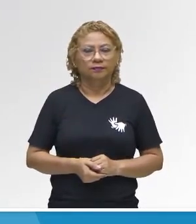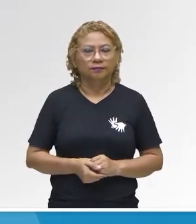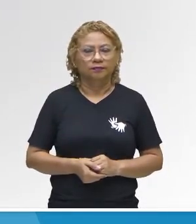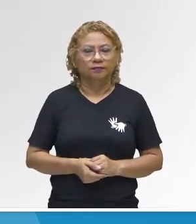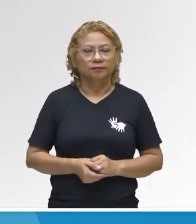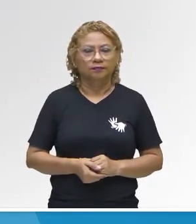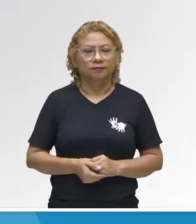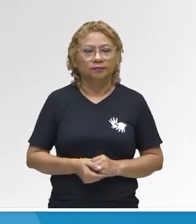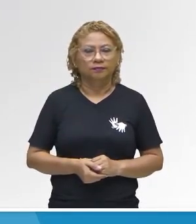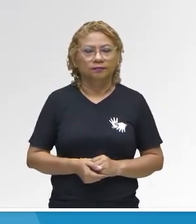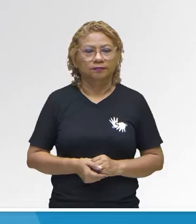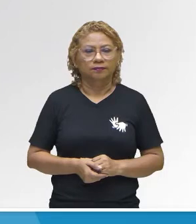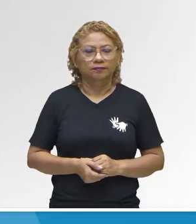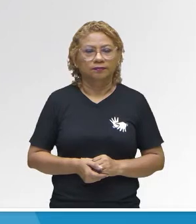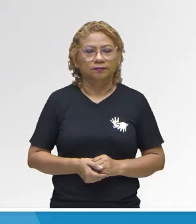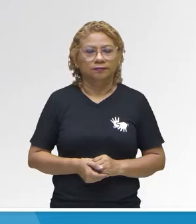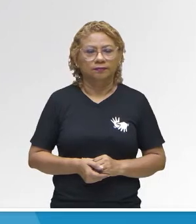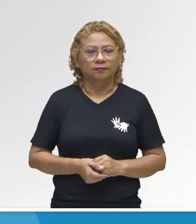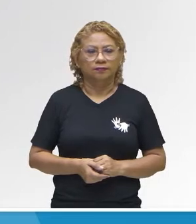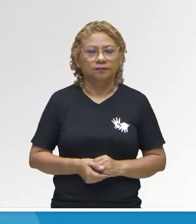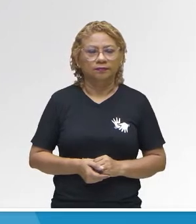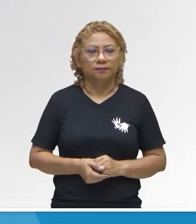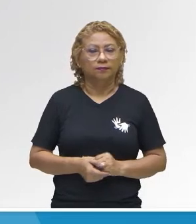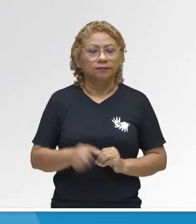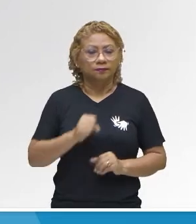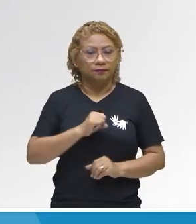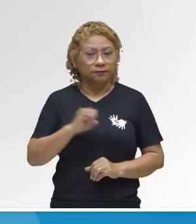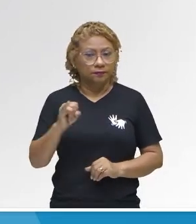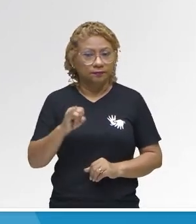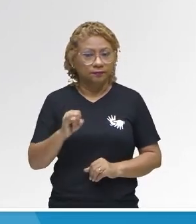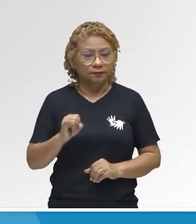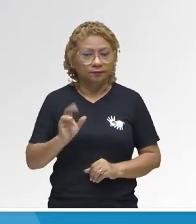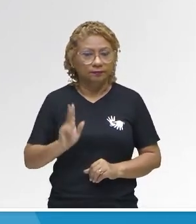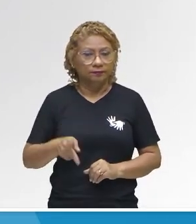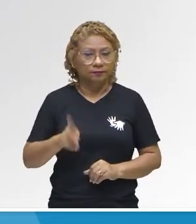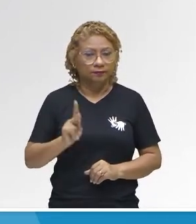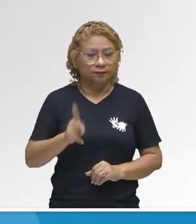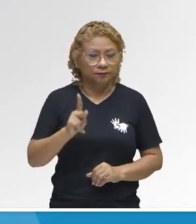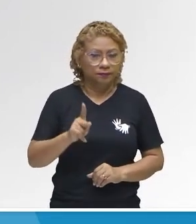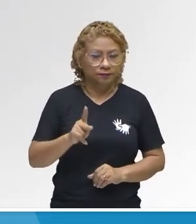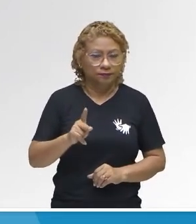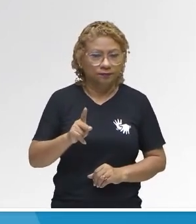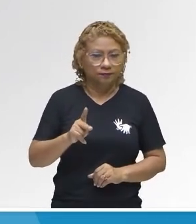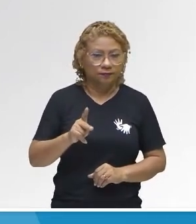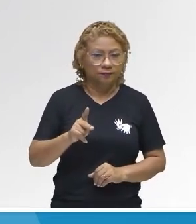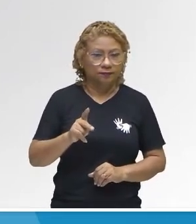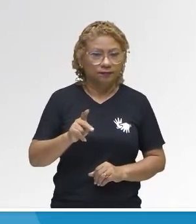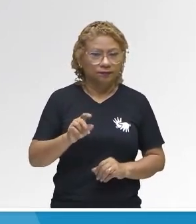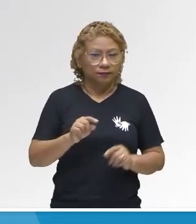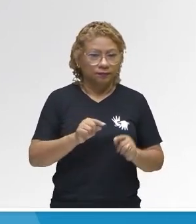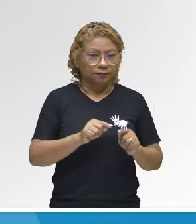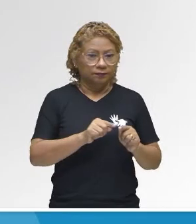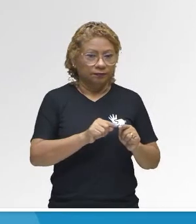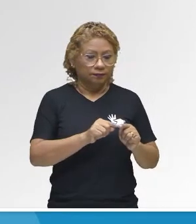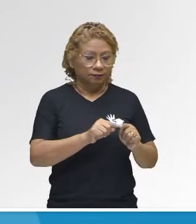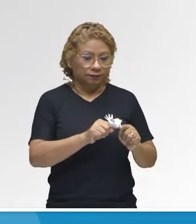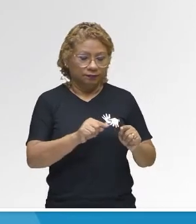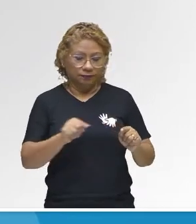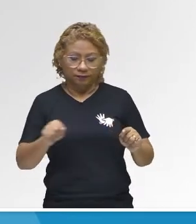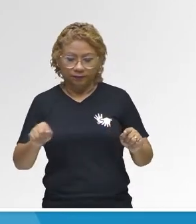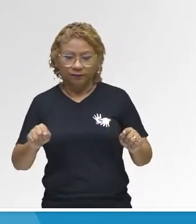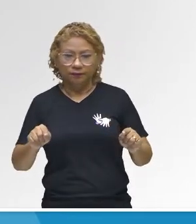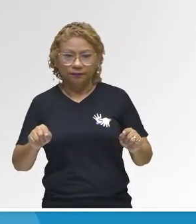definição. Então ele diz, se o segmento de reta não for ortogonal, ou seja, se ele não